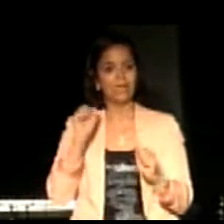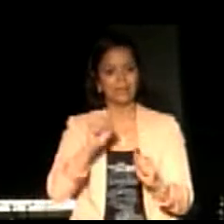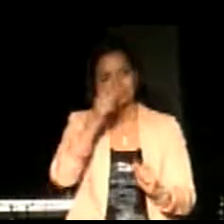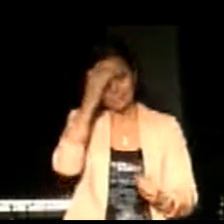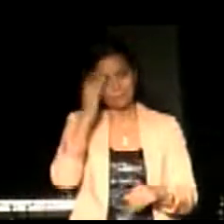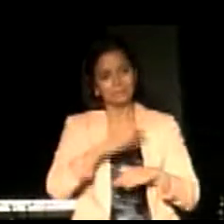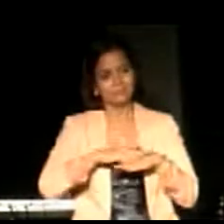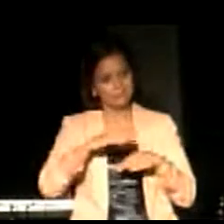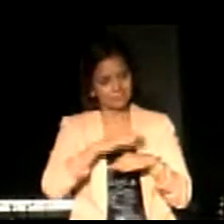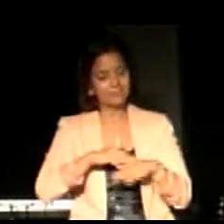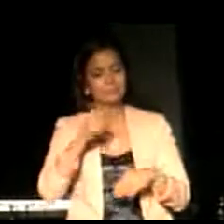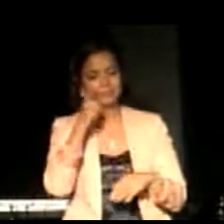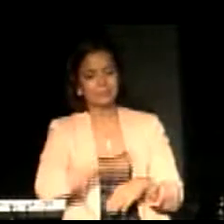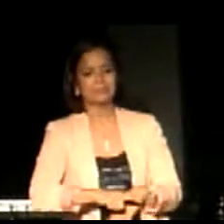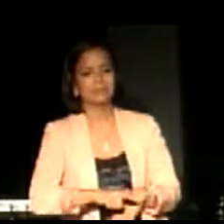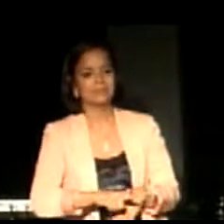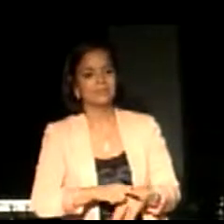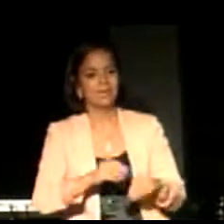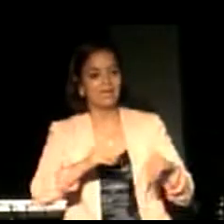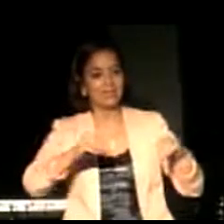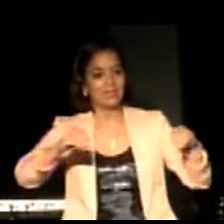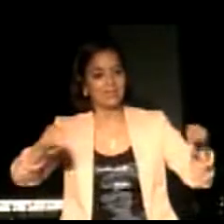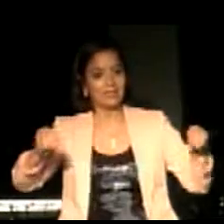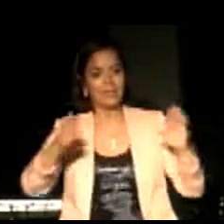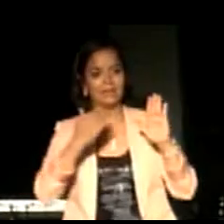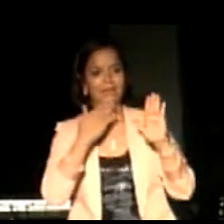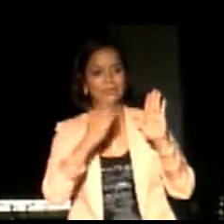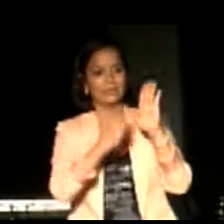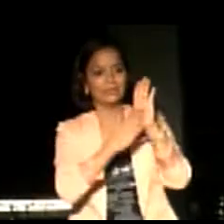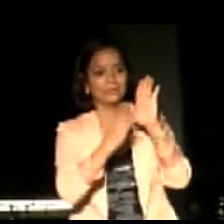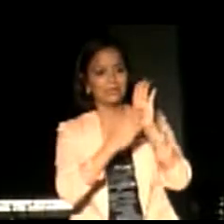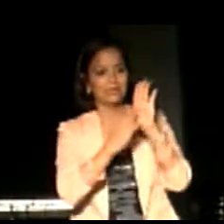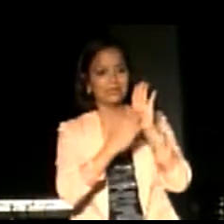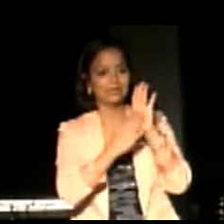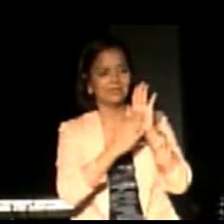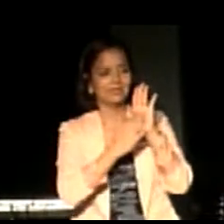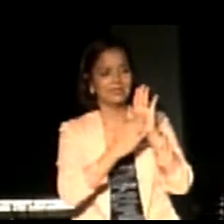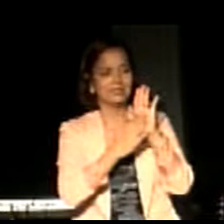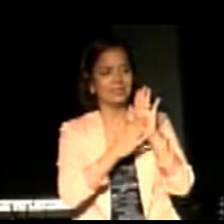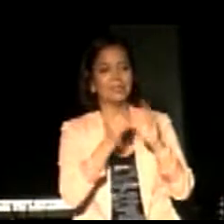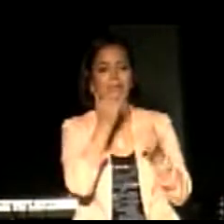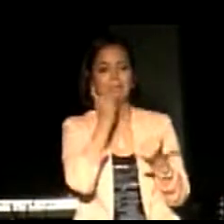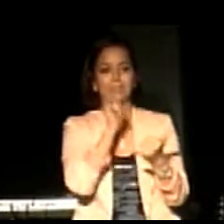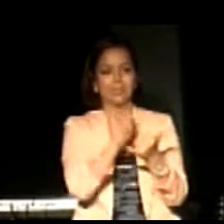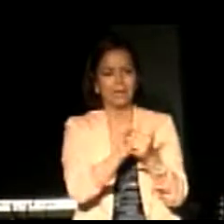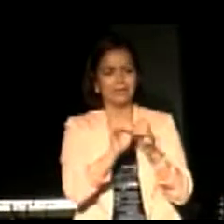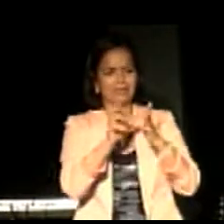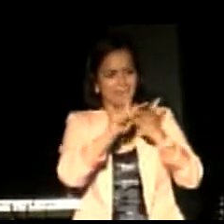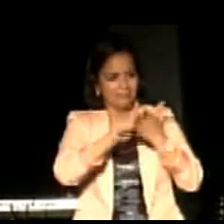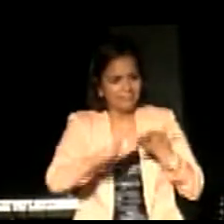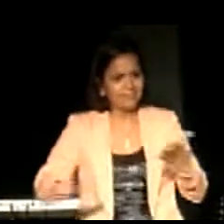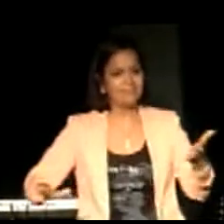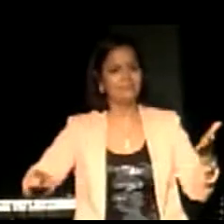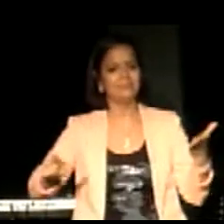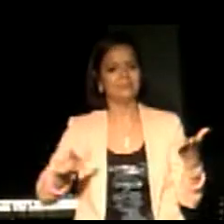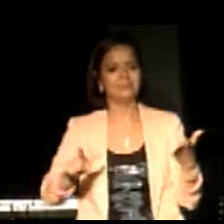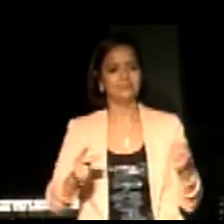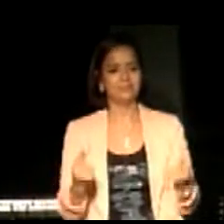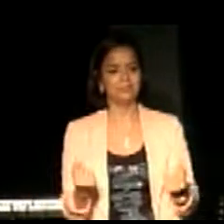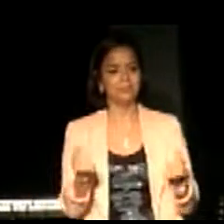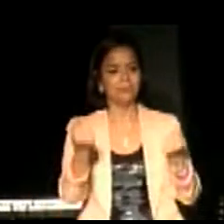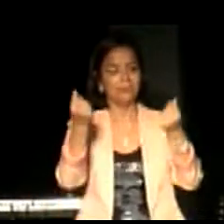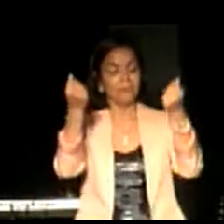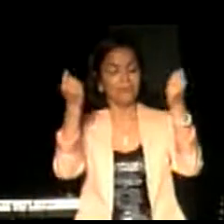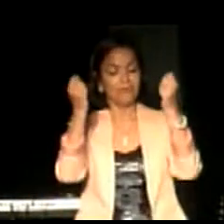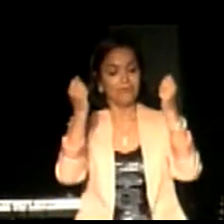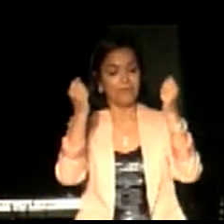manso desfrutará da terra restaurada, redimida e próspera. E